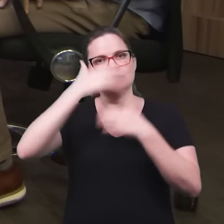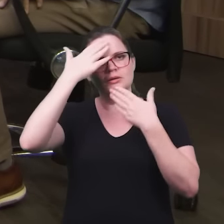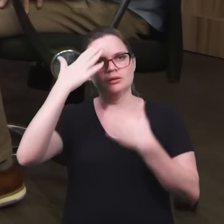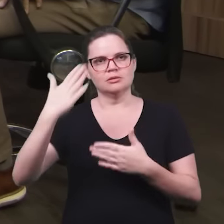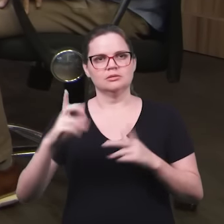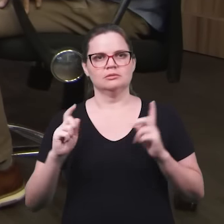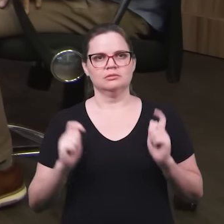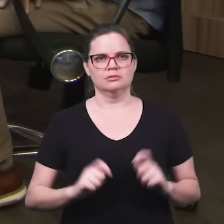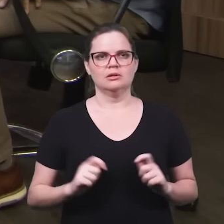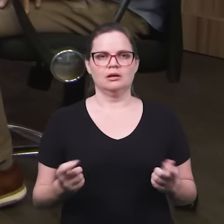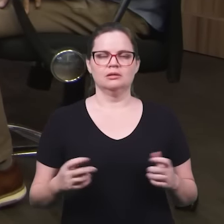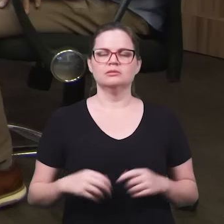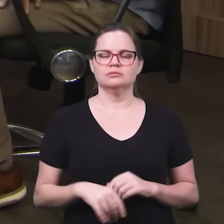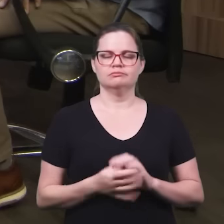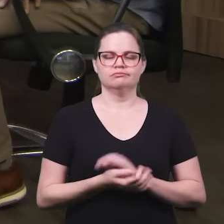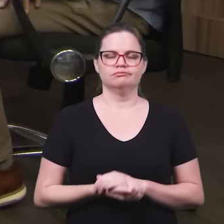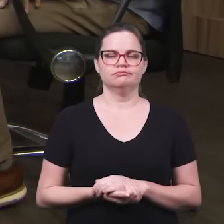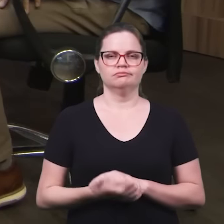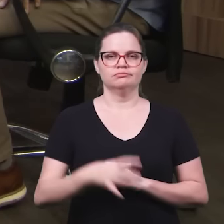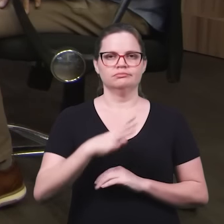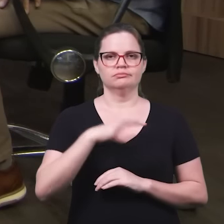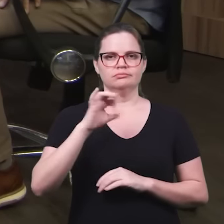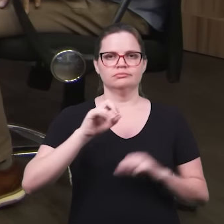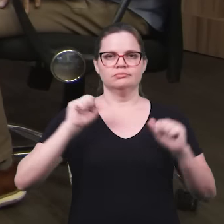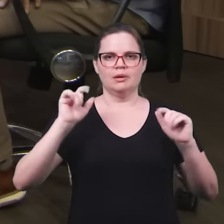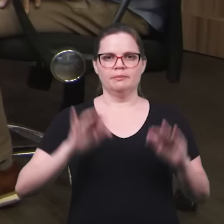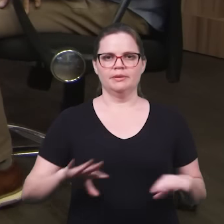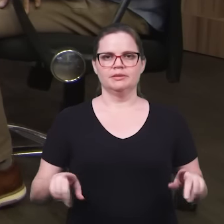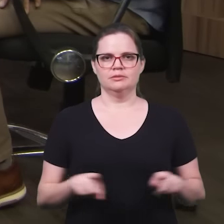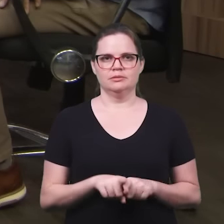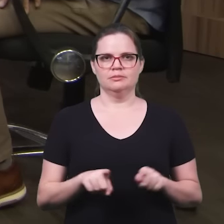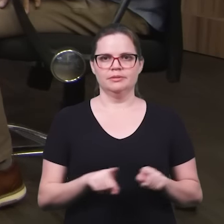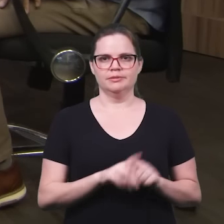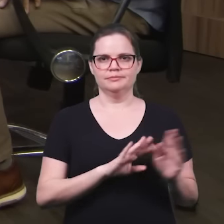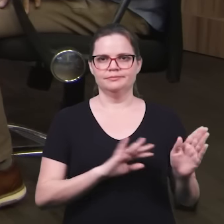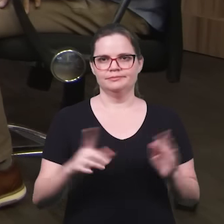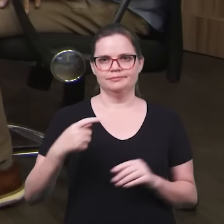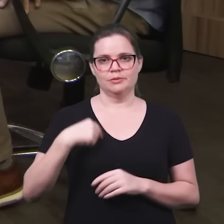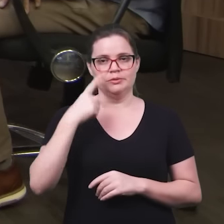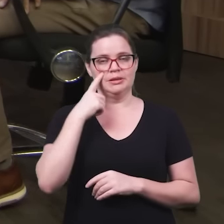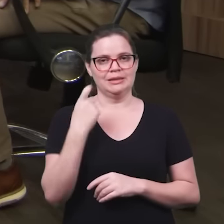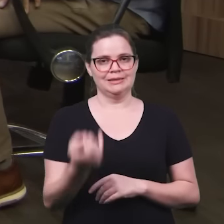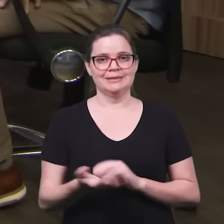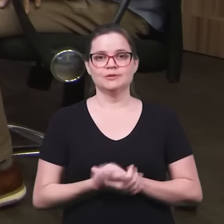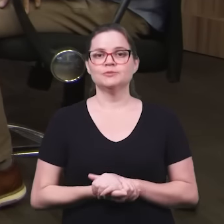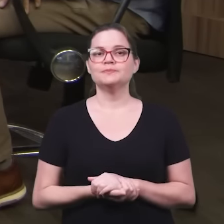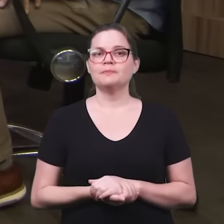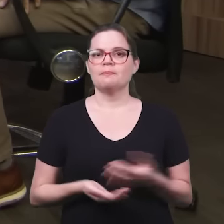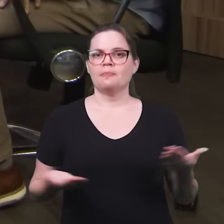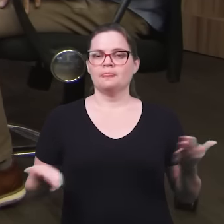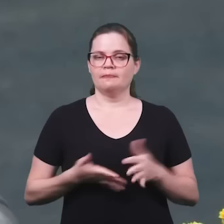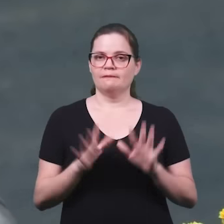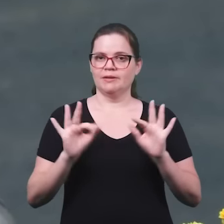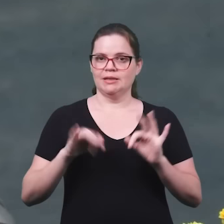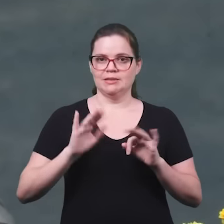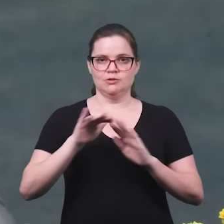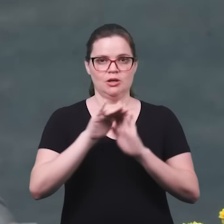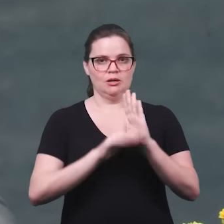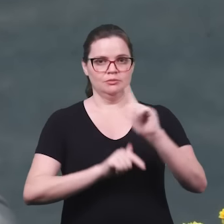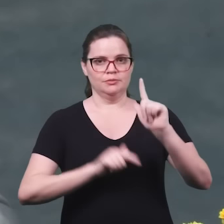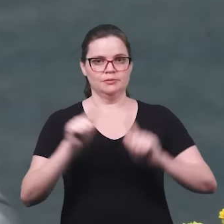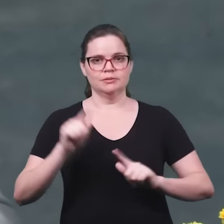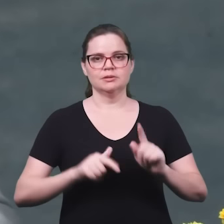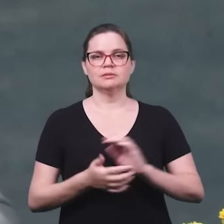uma gratidão e vai ser, sem dúvida, uma bênção na sua vida também. Isso é muito interessante. Bom, gente, a gente está caminhando para o final do